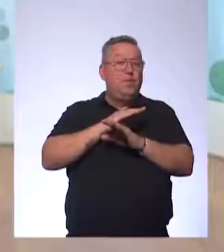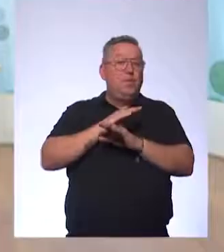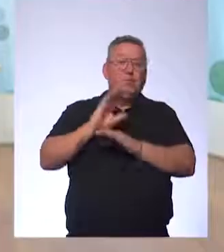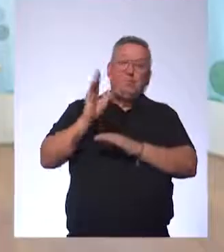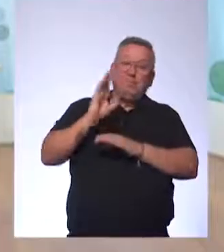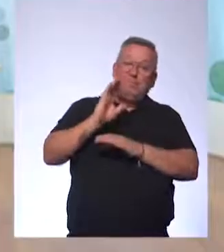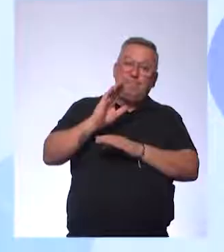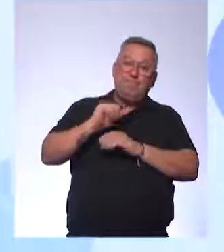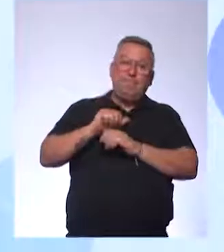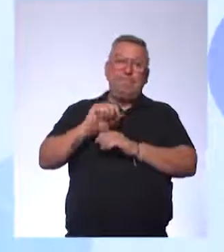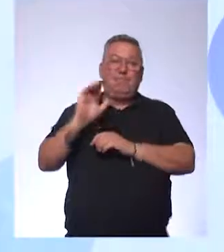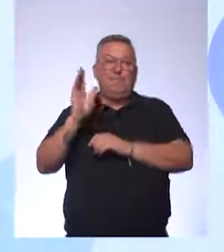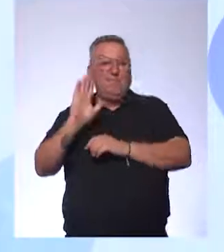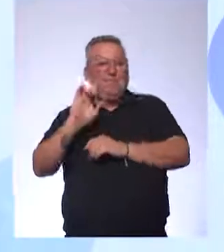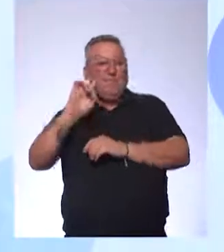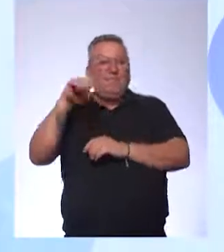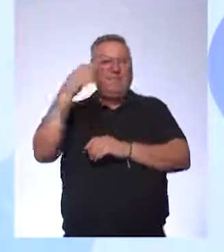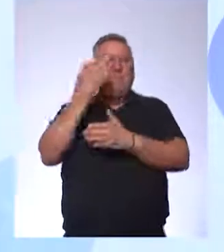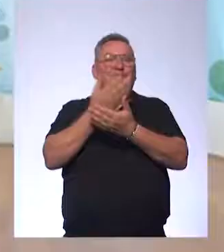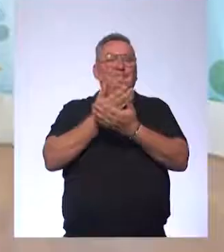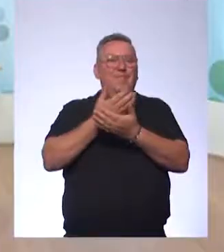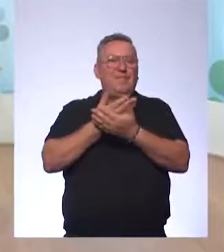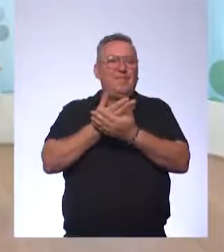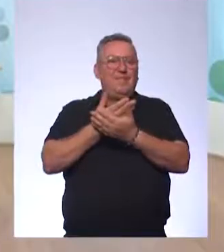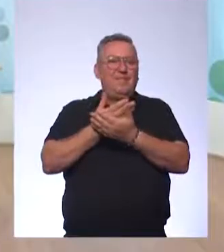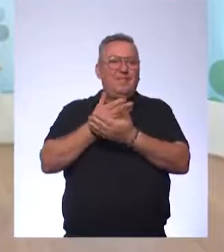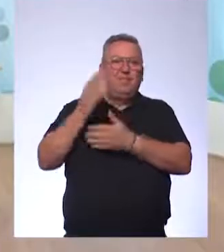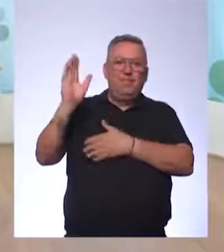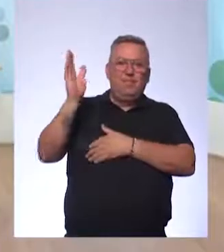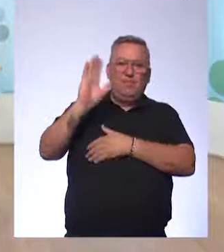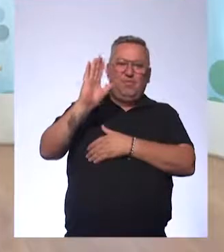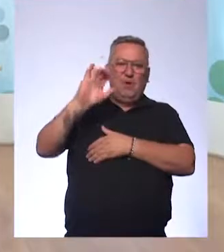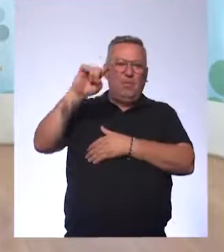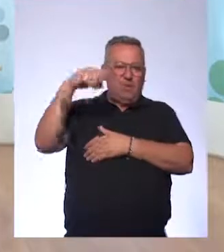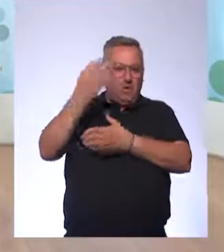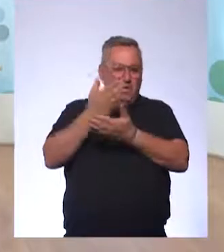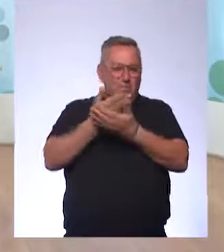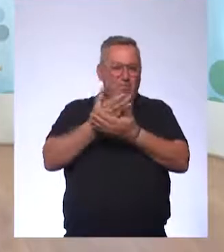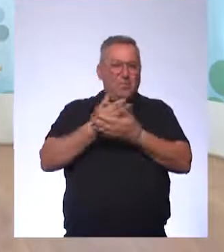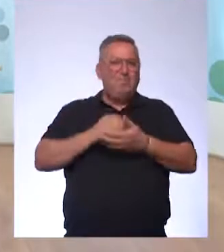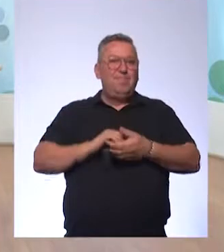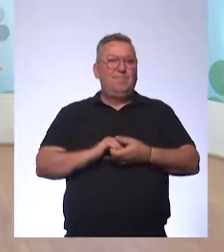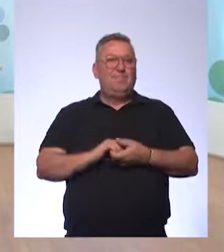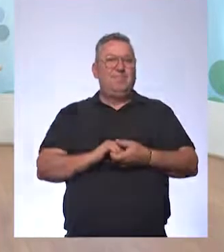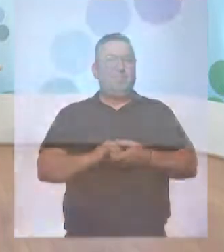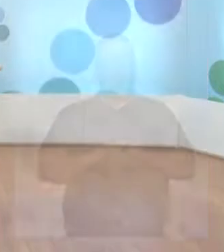nos despedir. Tchau, tchau. Até a próxima aula. Galera, tchau. Até a próxima aula.